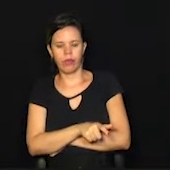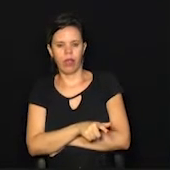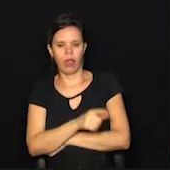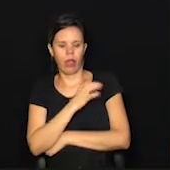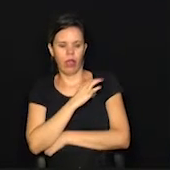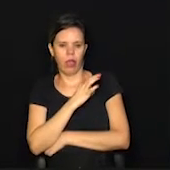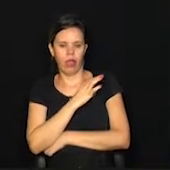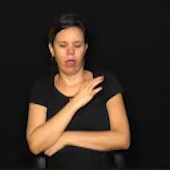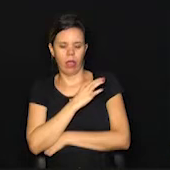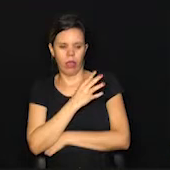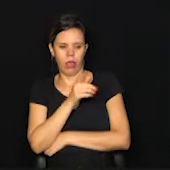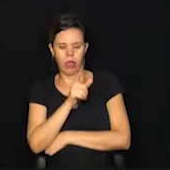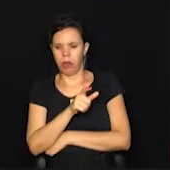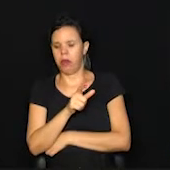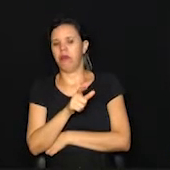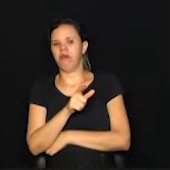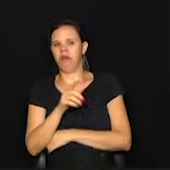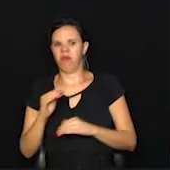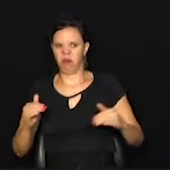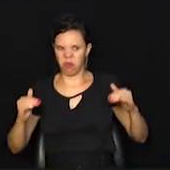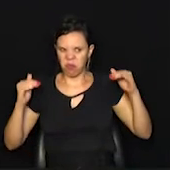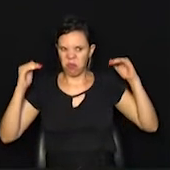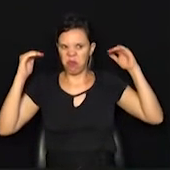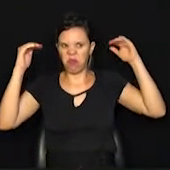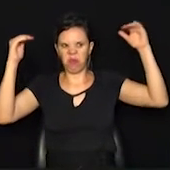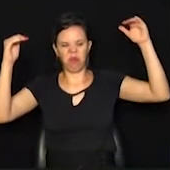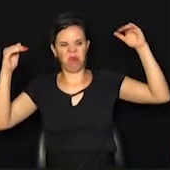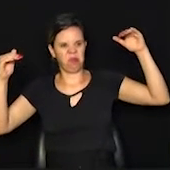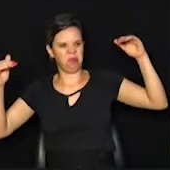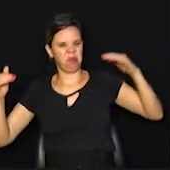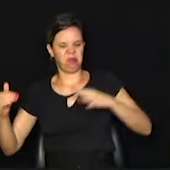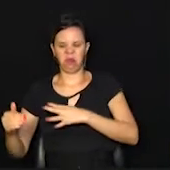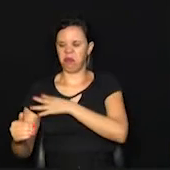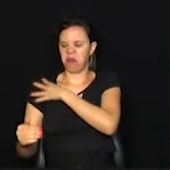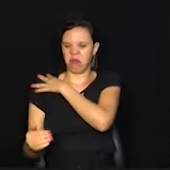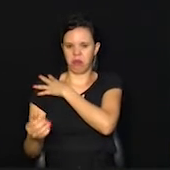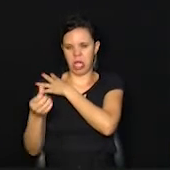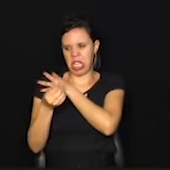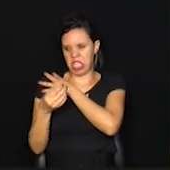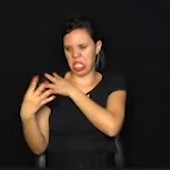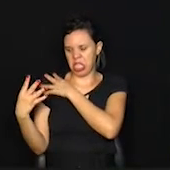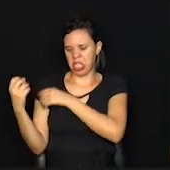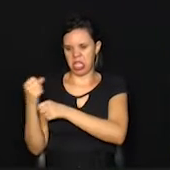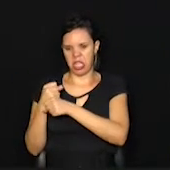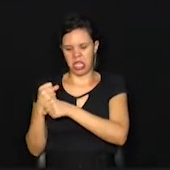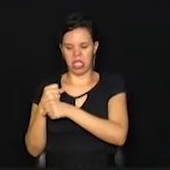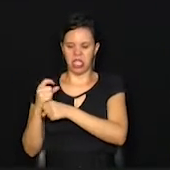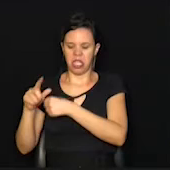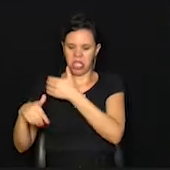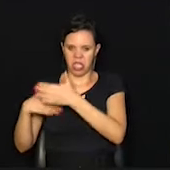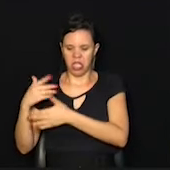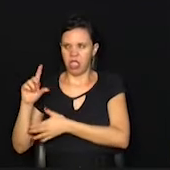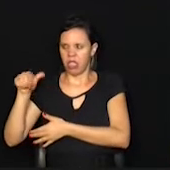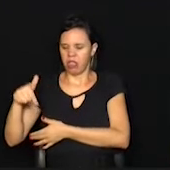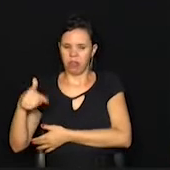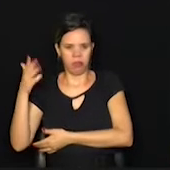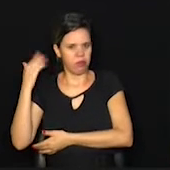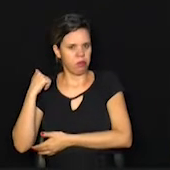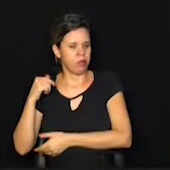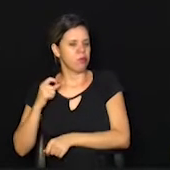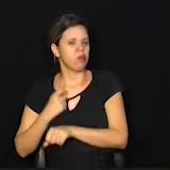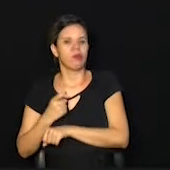era militar e não qualquer militar era um general 564 e só fui saber também depois